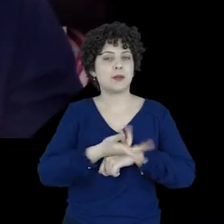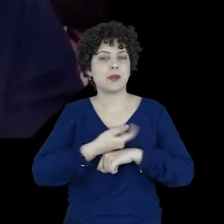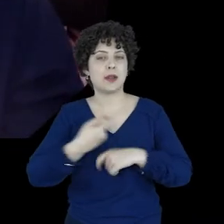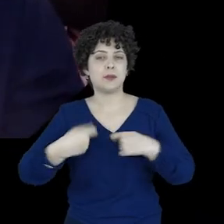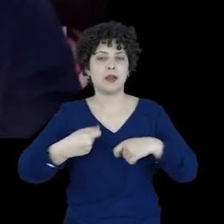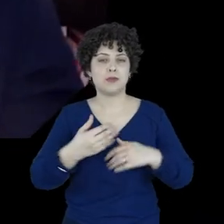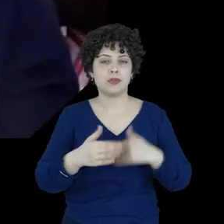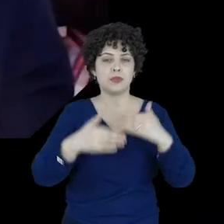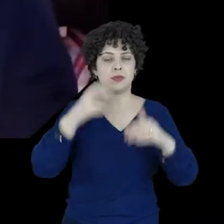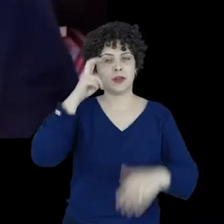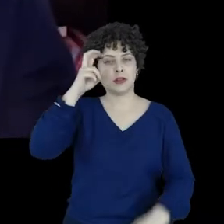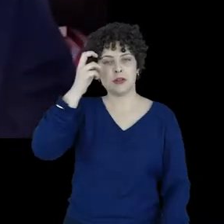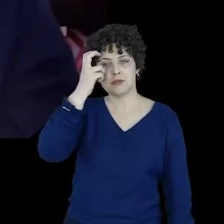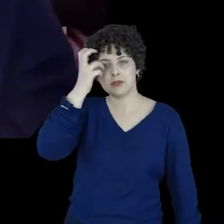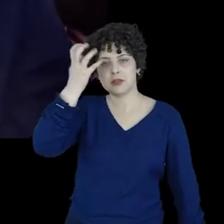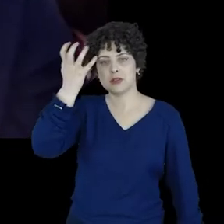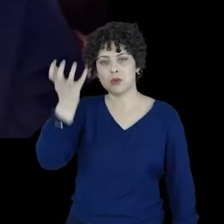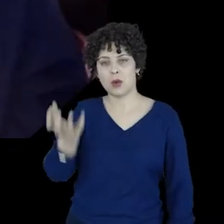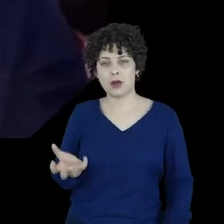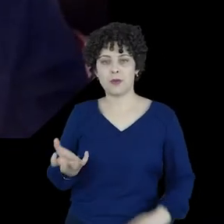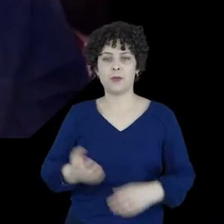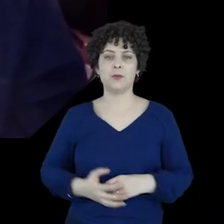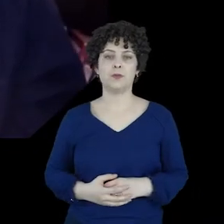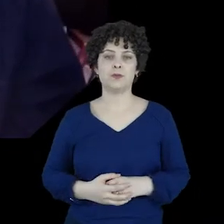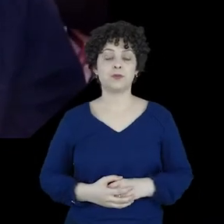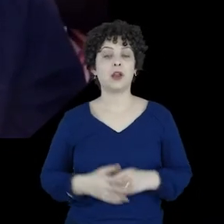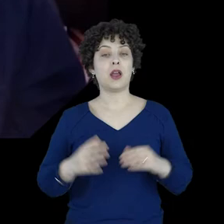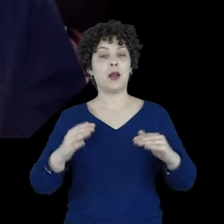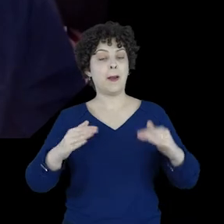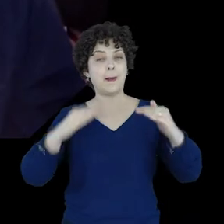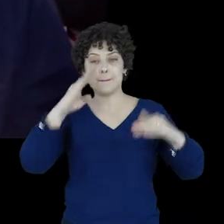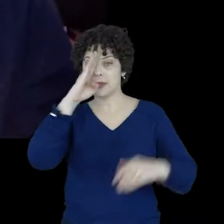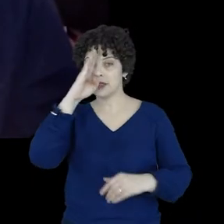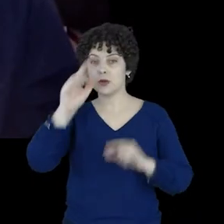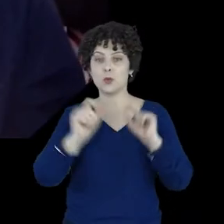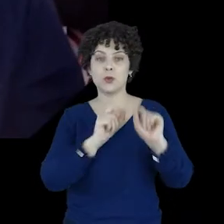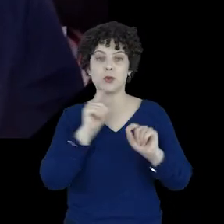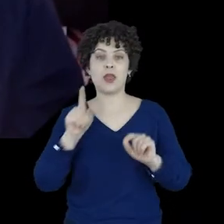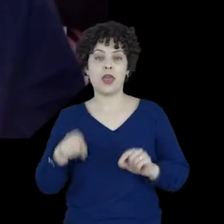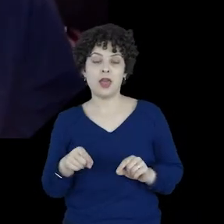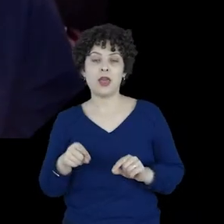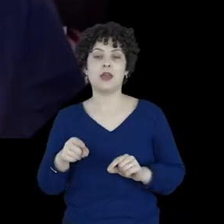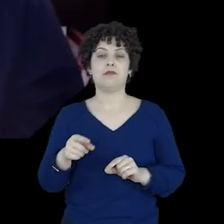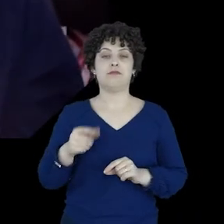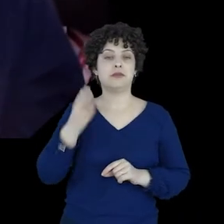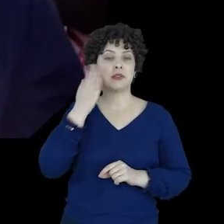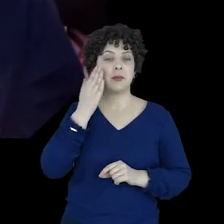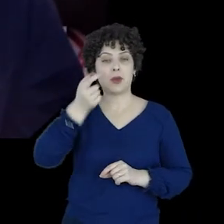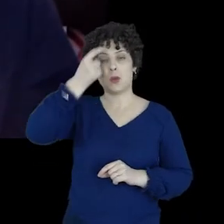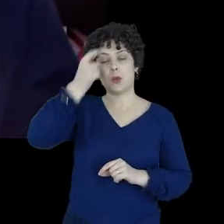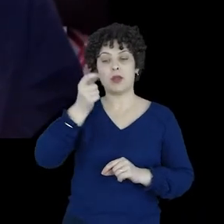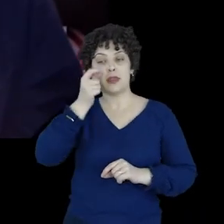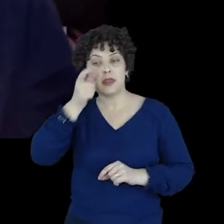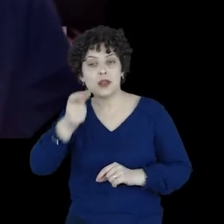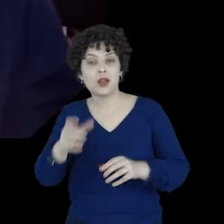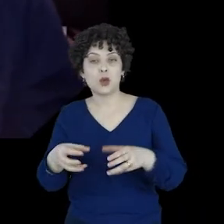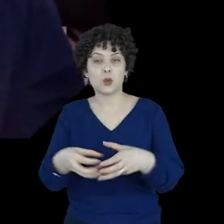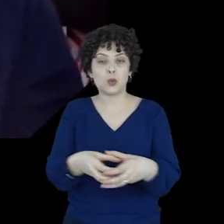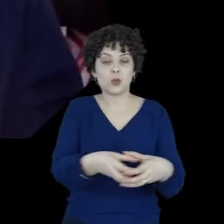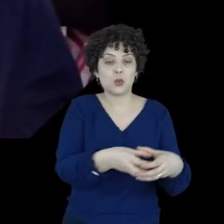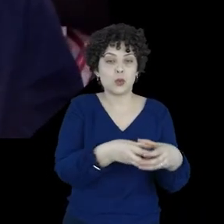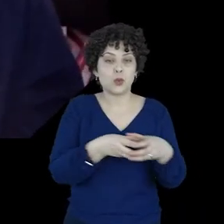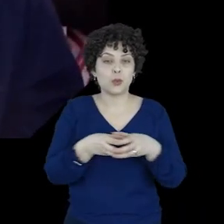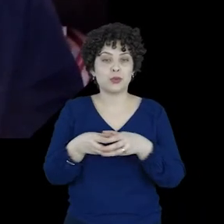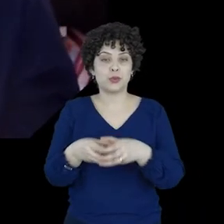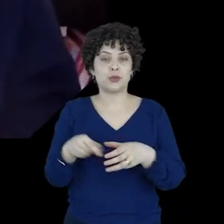para o desenvolvimento da inteligência artificial. Acima de tudo, é uma questão de considerar os interesses e visões de grupos sub